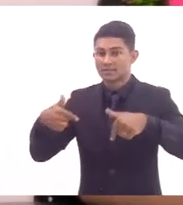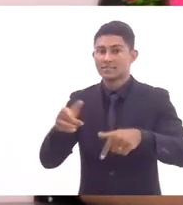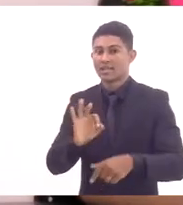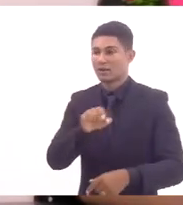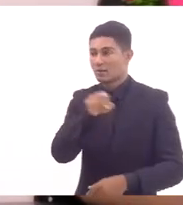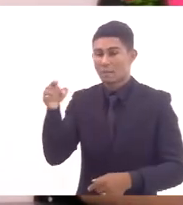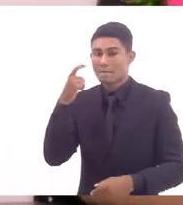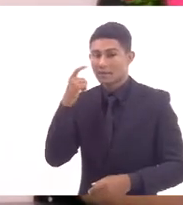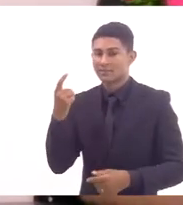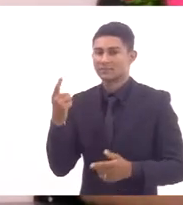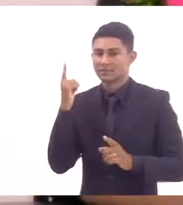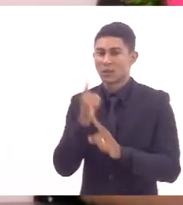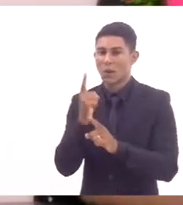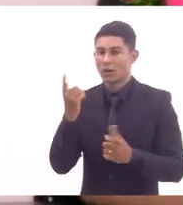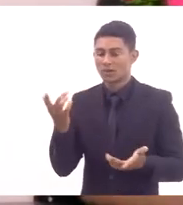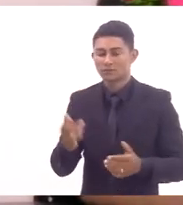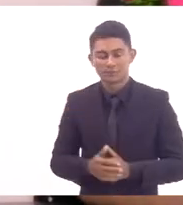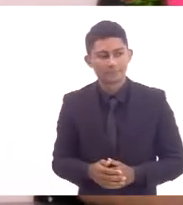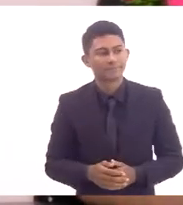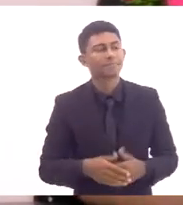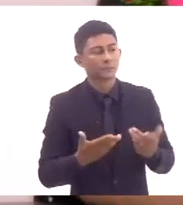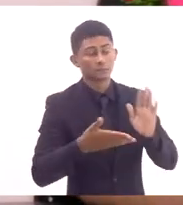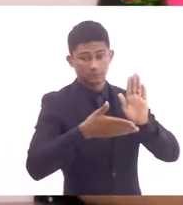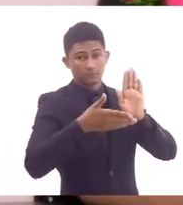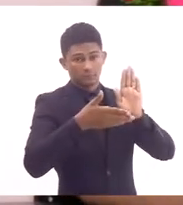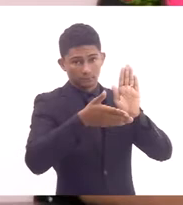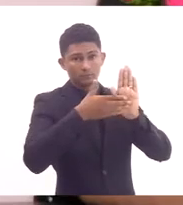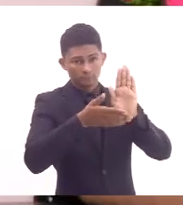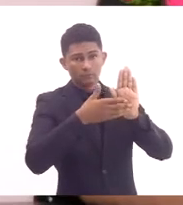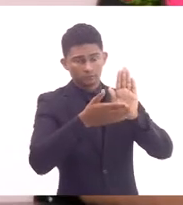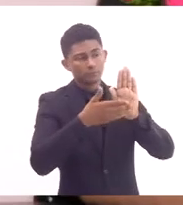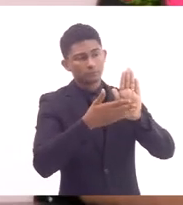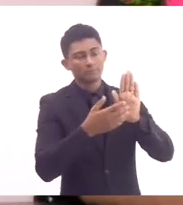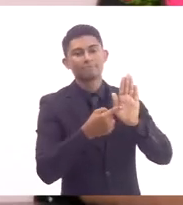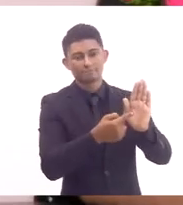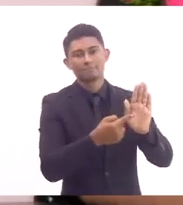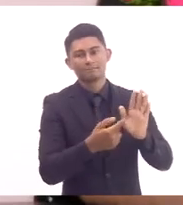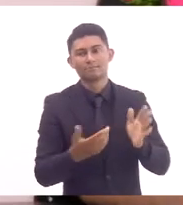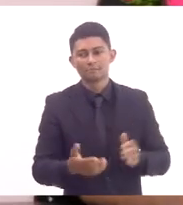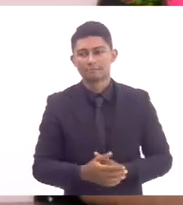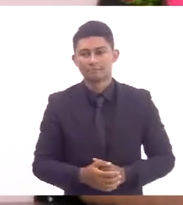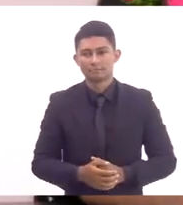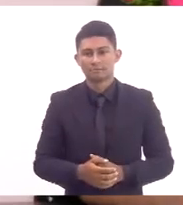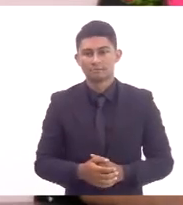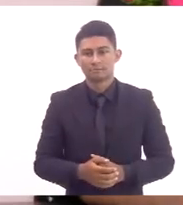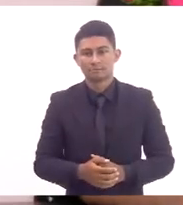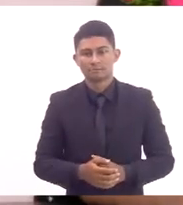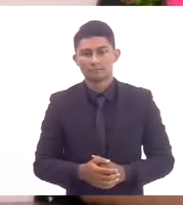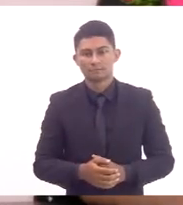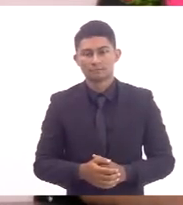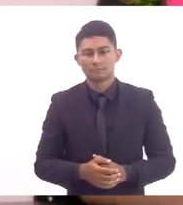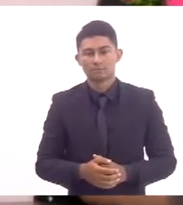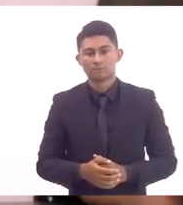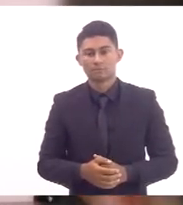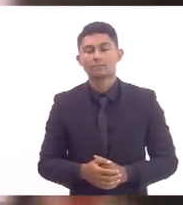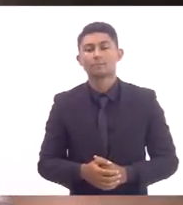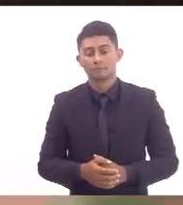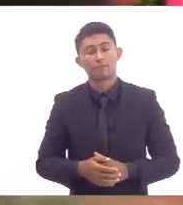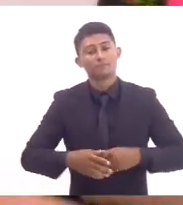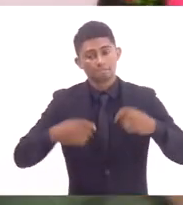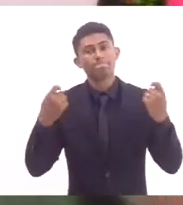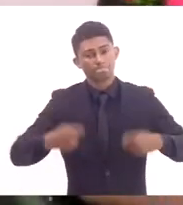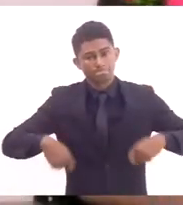aí já para encerrar decisão do essa proposta né porque a gente é e tem tem que eu